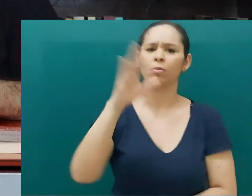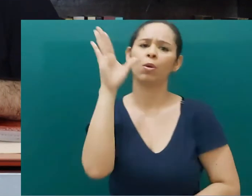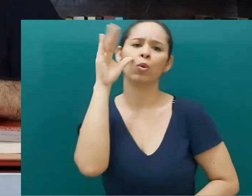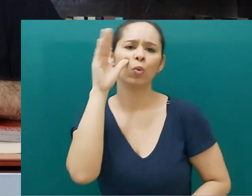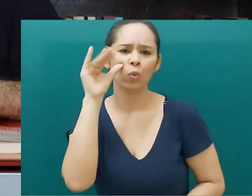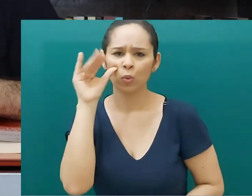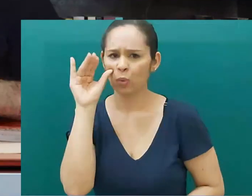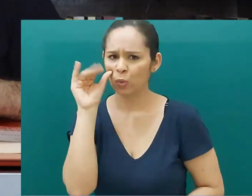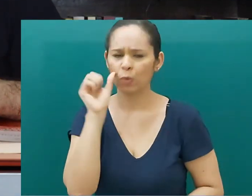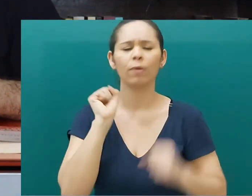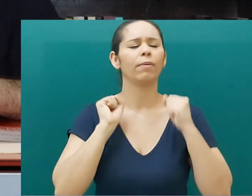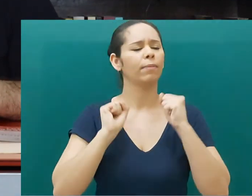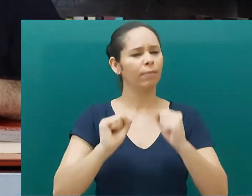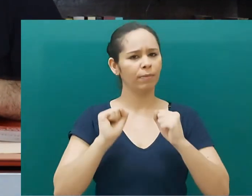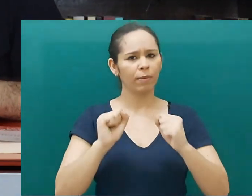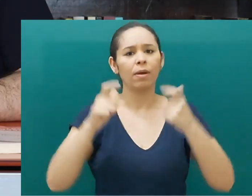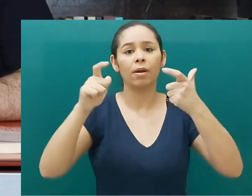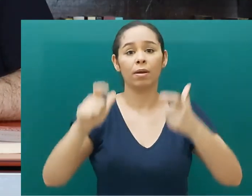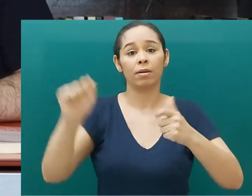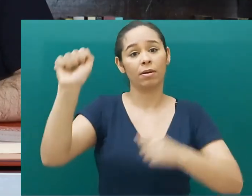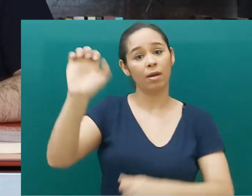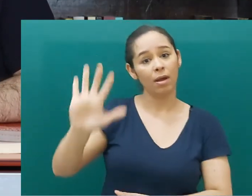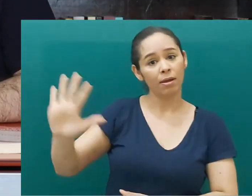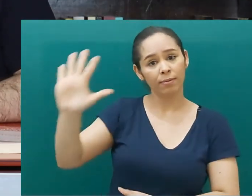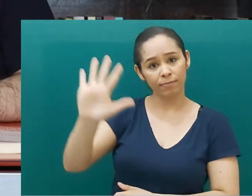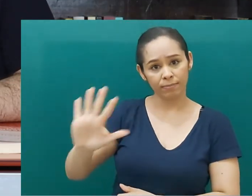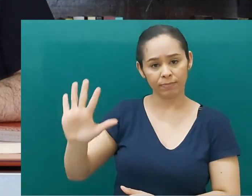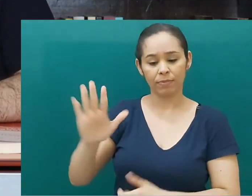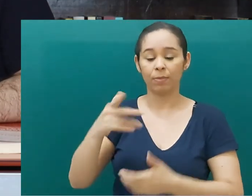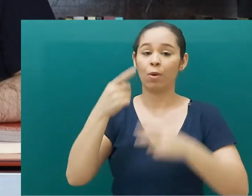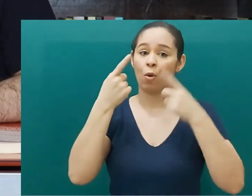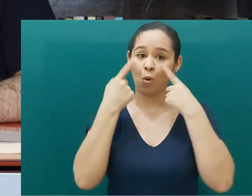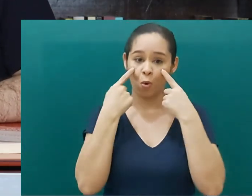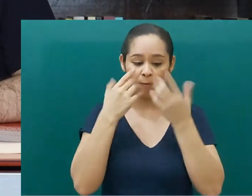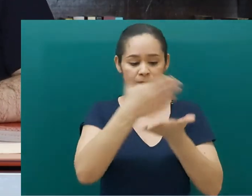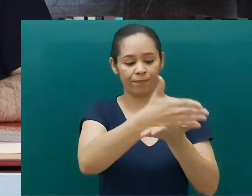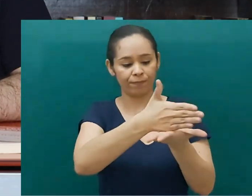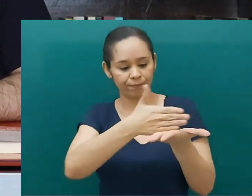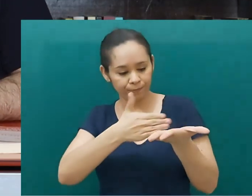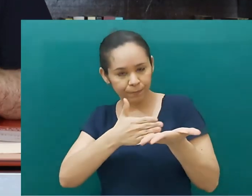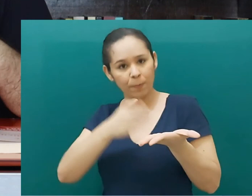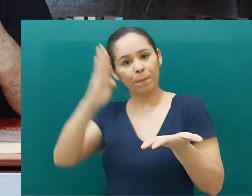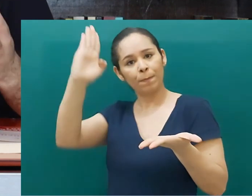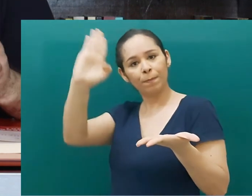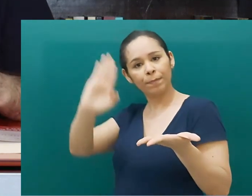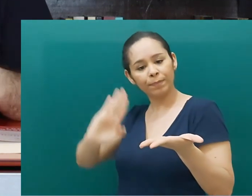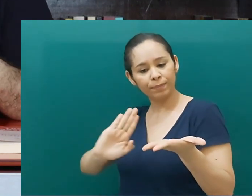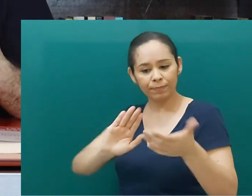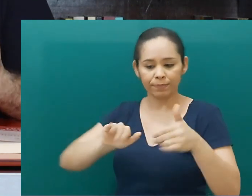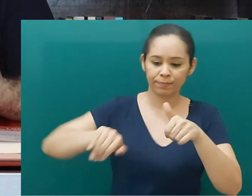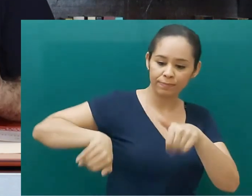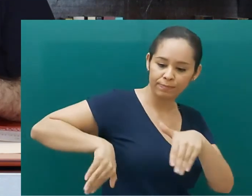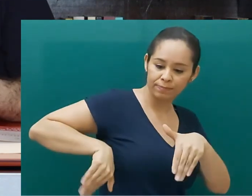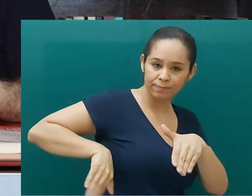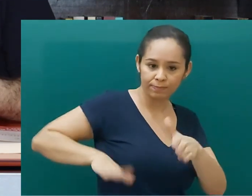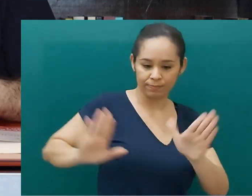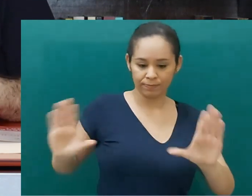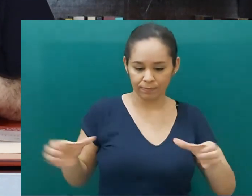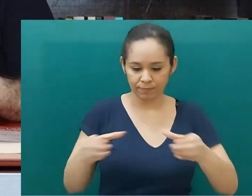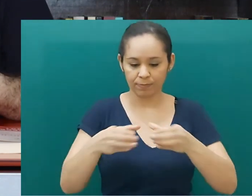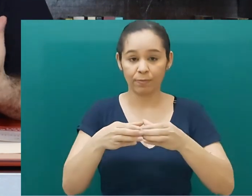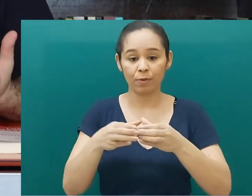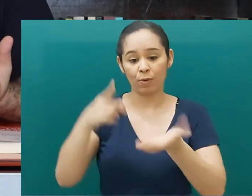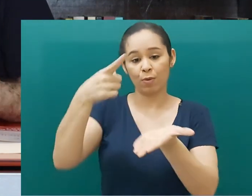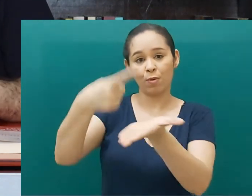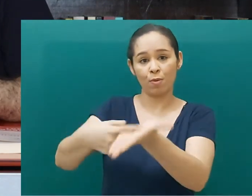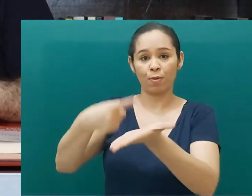incursão francesa na Ásia. A divisão entre o Brasil e a Guiana dizia-se, segundo um tratado